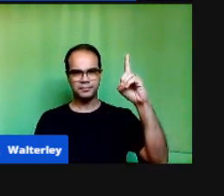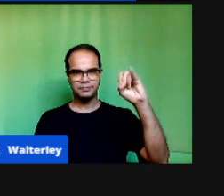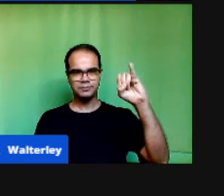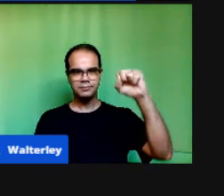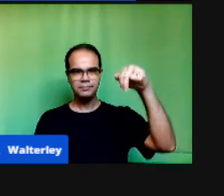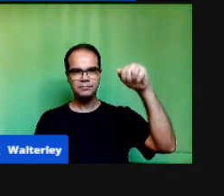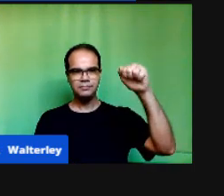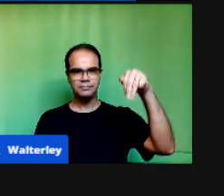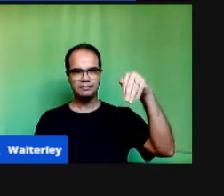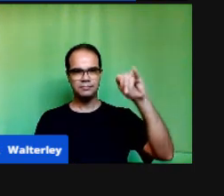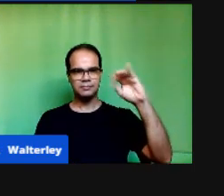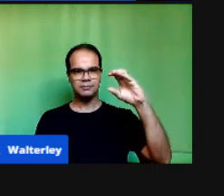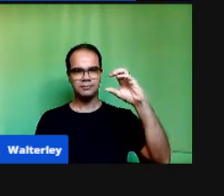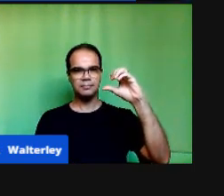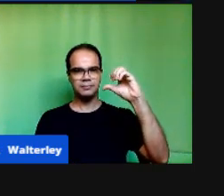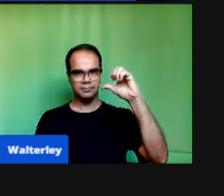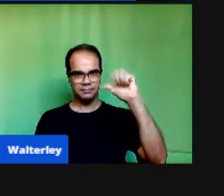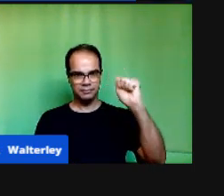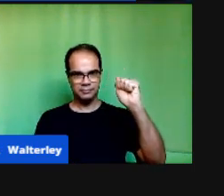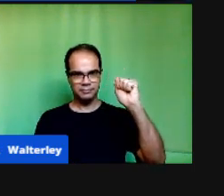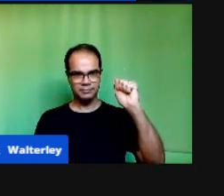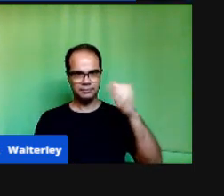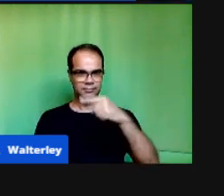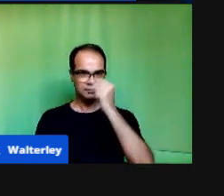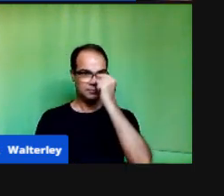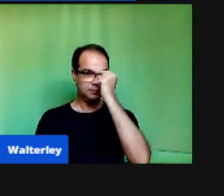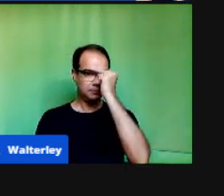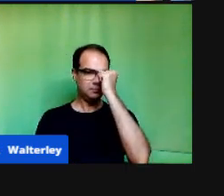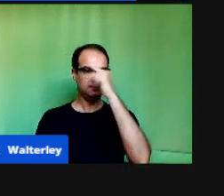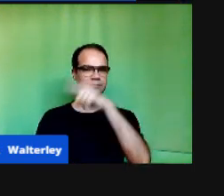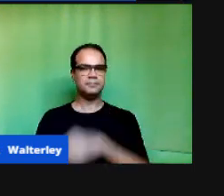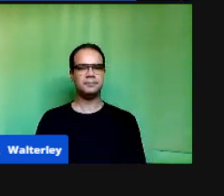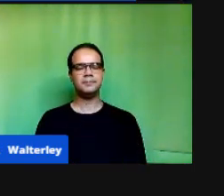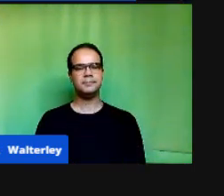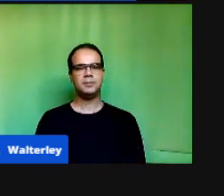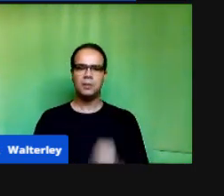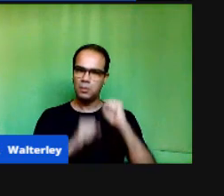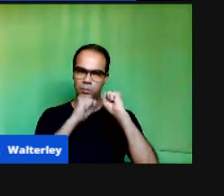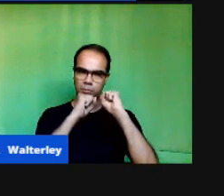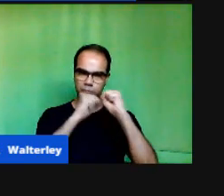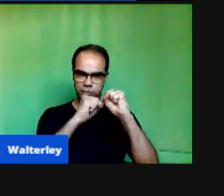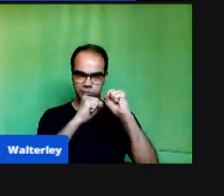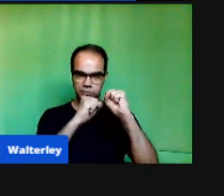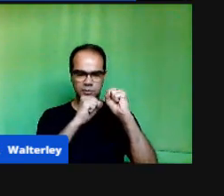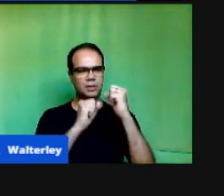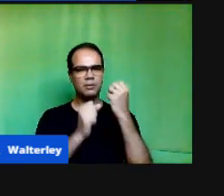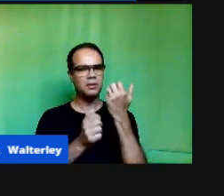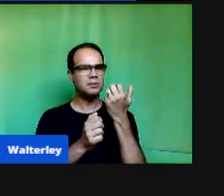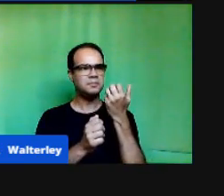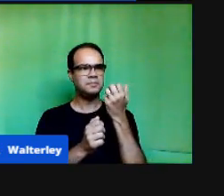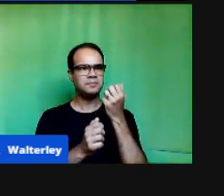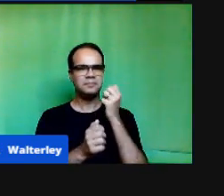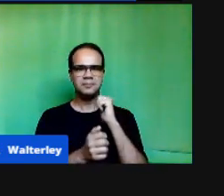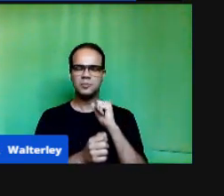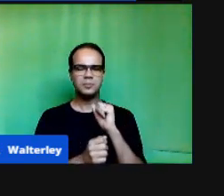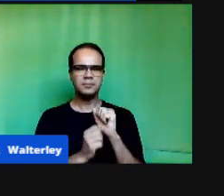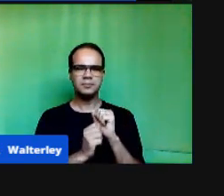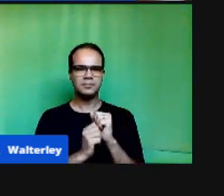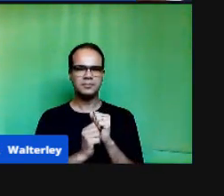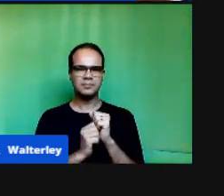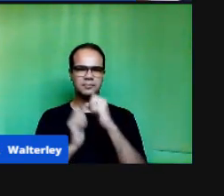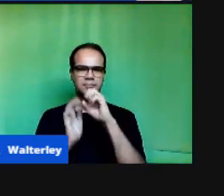Eu vou ter que aproximar um pouquinho porque tá pequenininho. Pessoal, isso aqui é uma dinâmica que vocês podem fazer. São exercícios já de